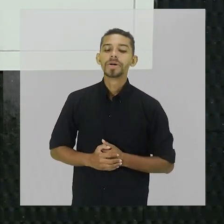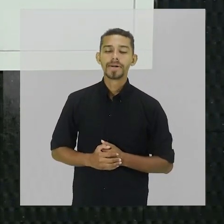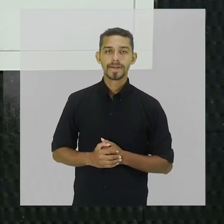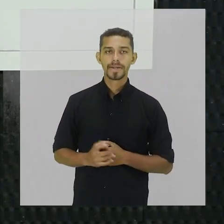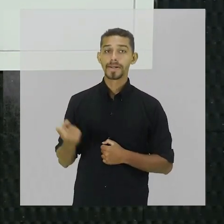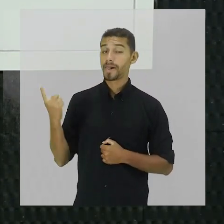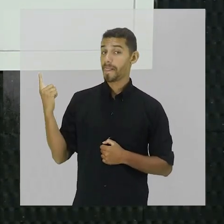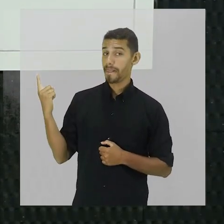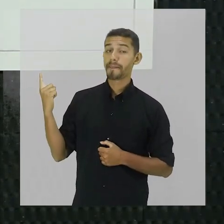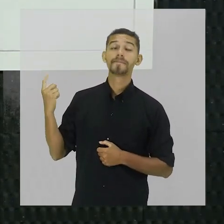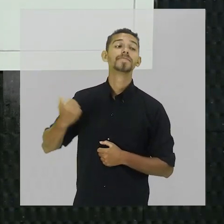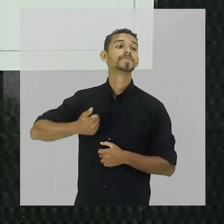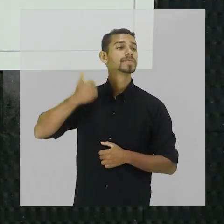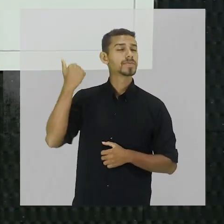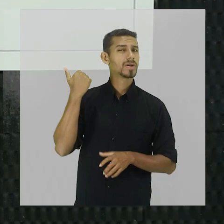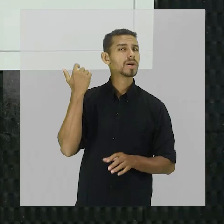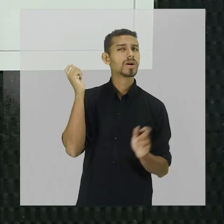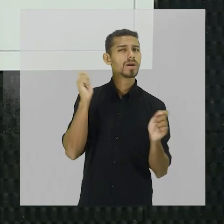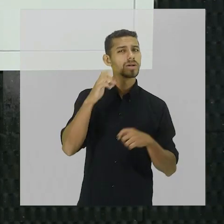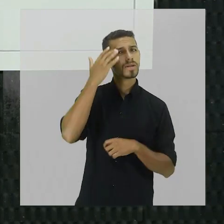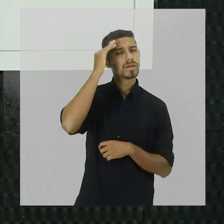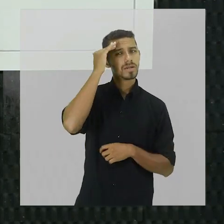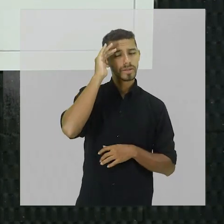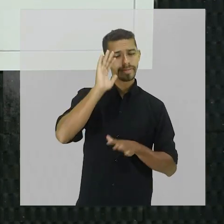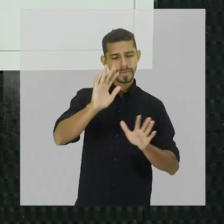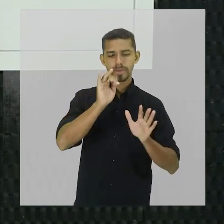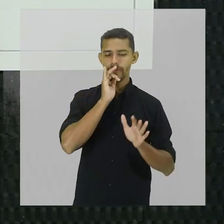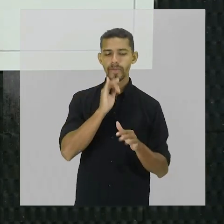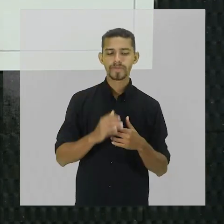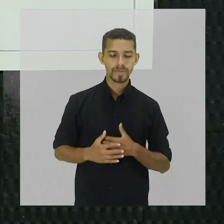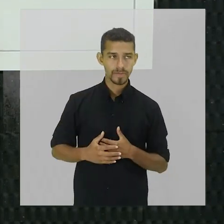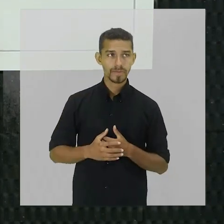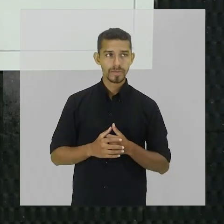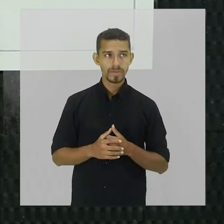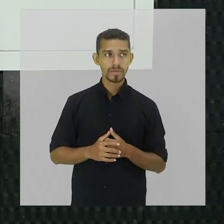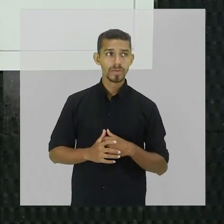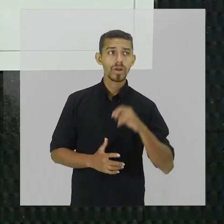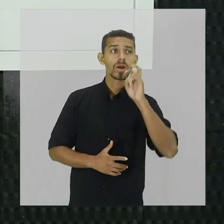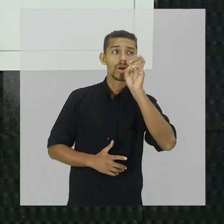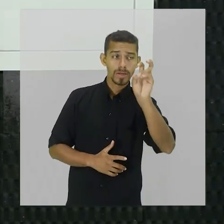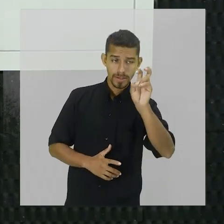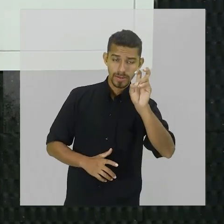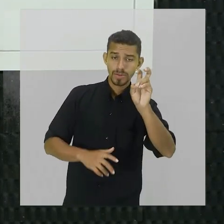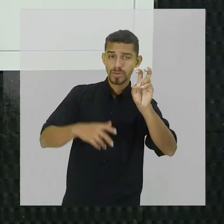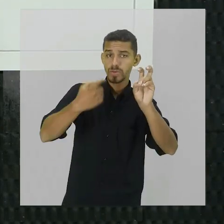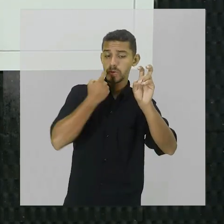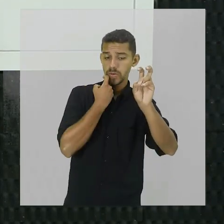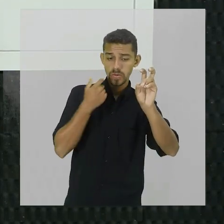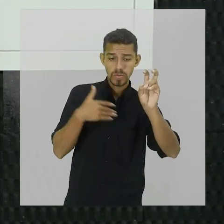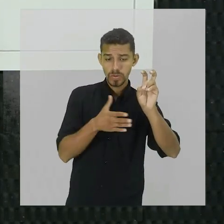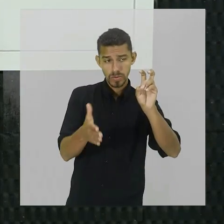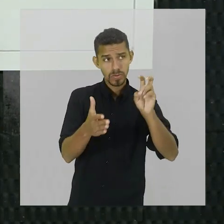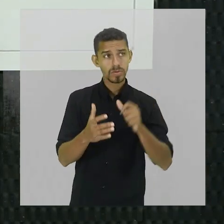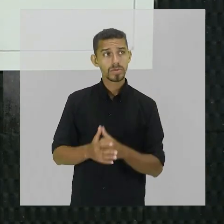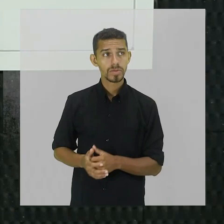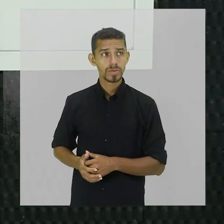vai primeiro, ele tem um tanque, vamos entender a situação. Primeiro, são 5 peixes para cada 5 metros